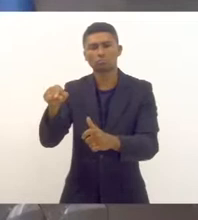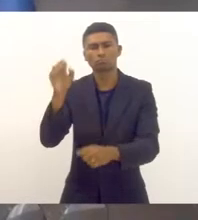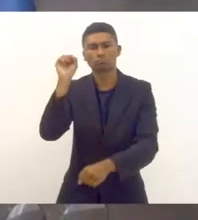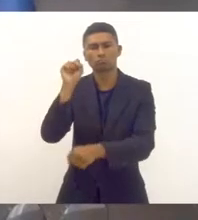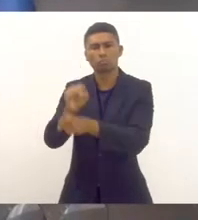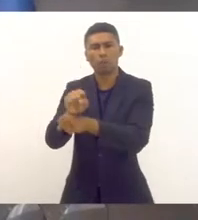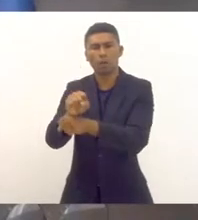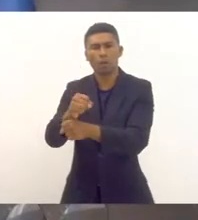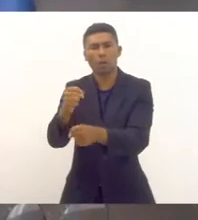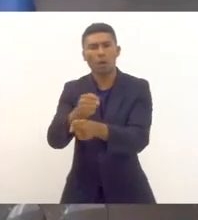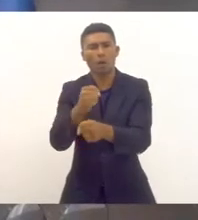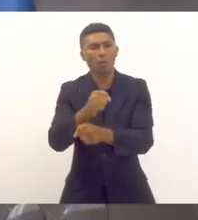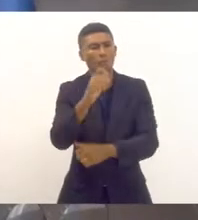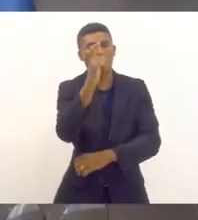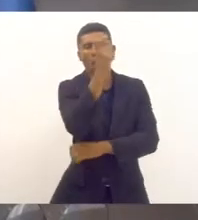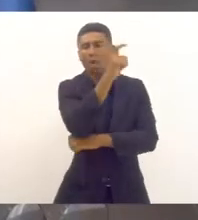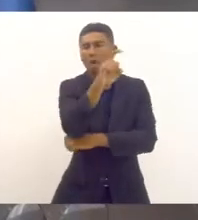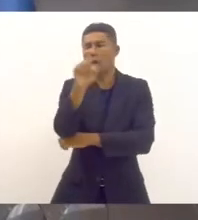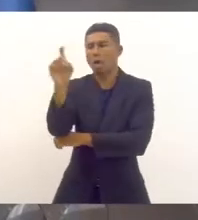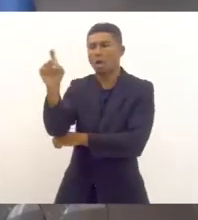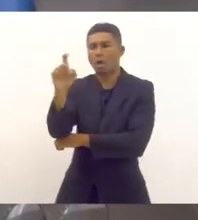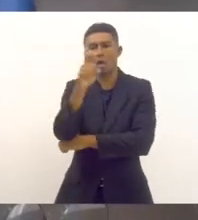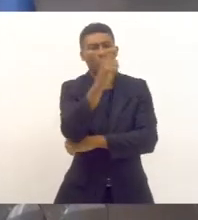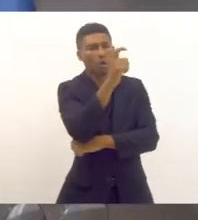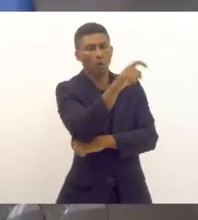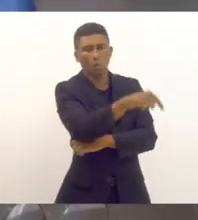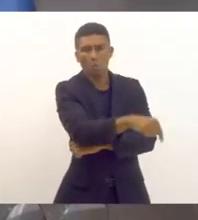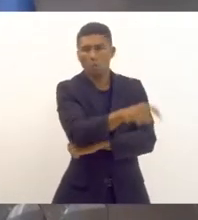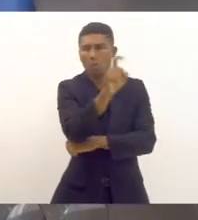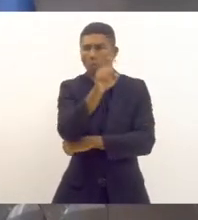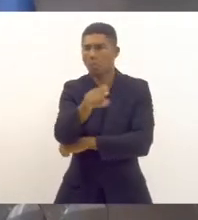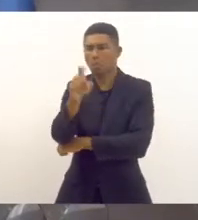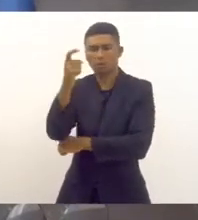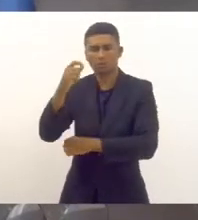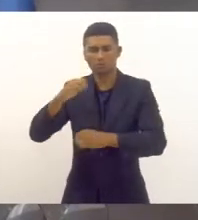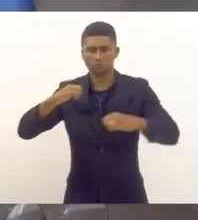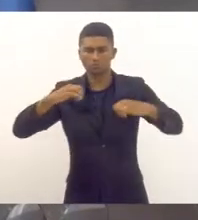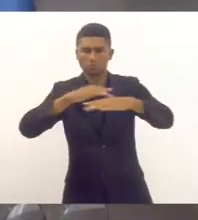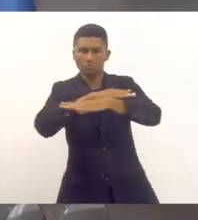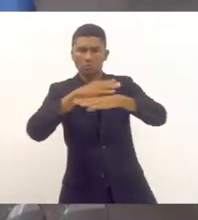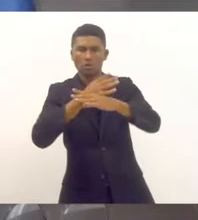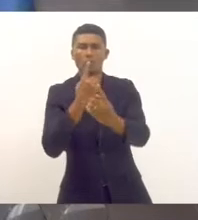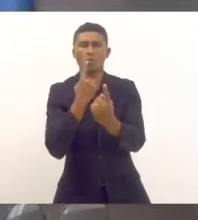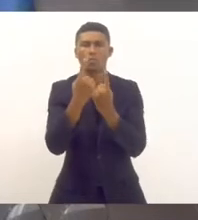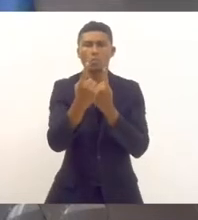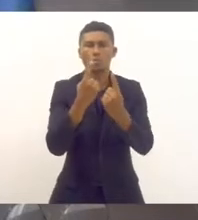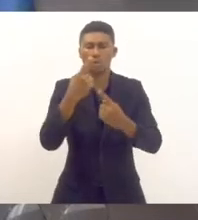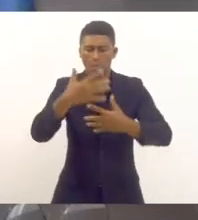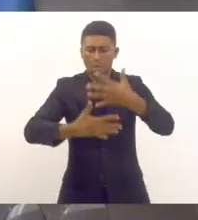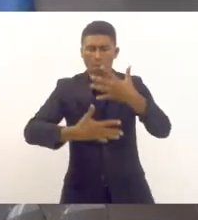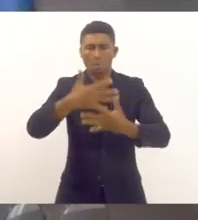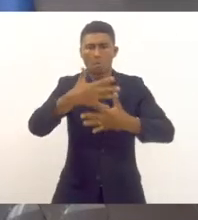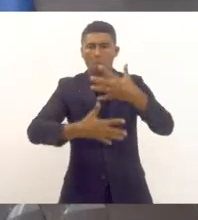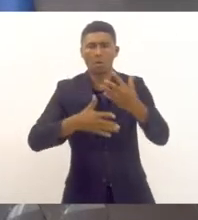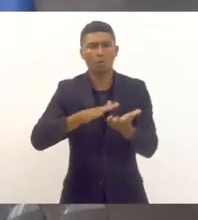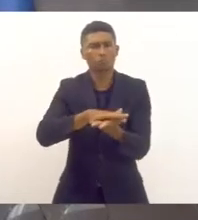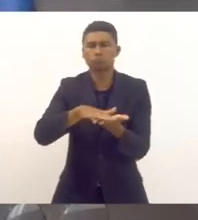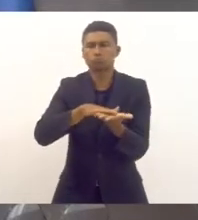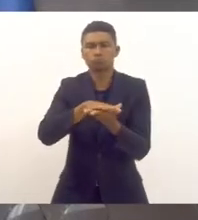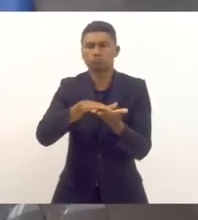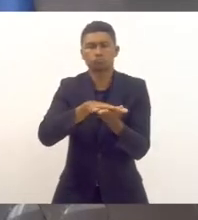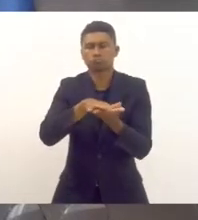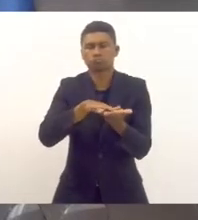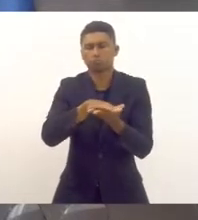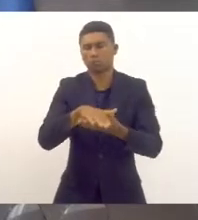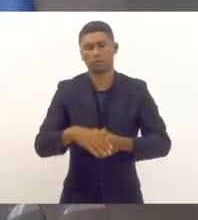obra, não prejudicando, de certa forma, as rodovias e, ainda por cima, o